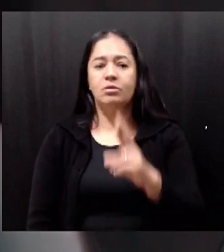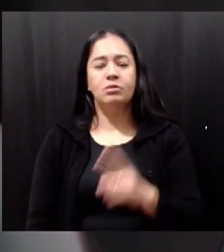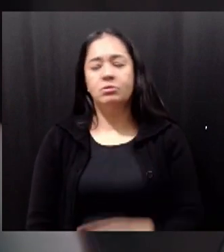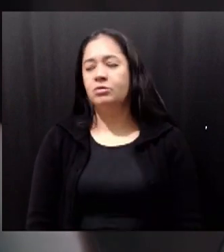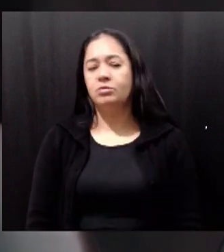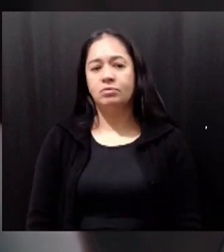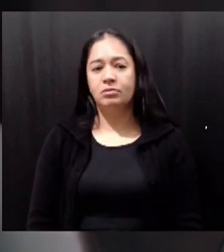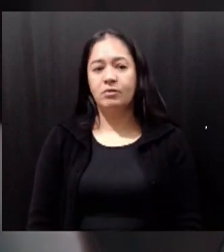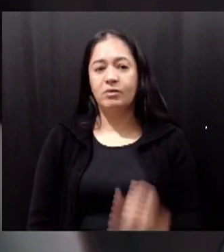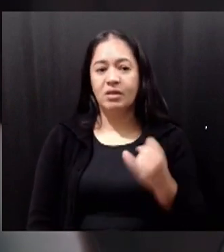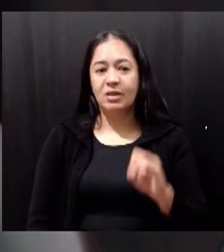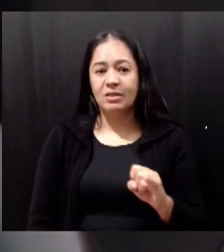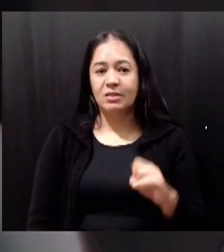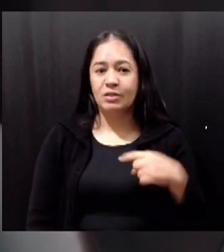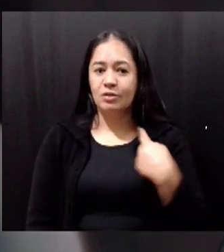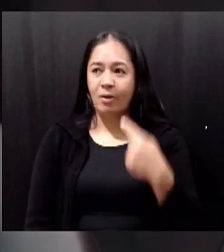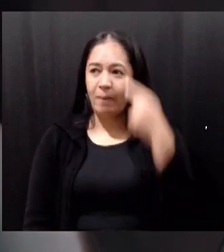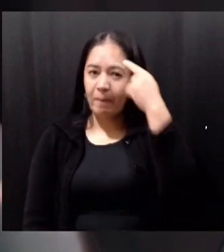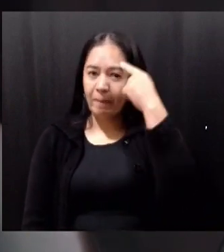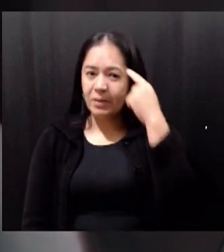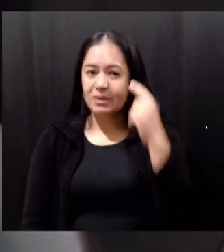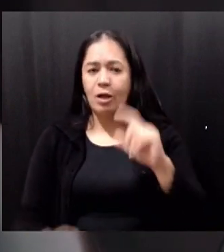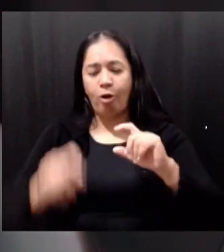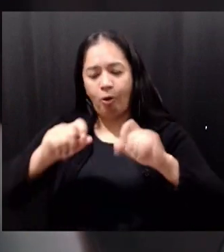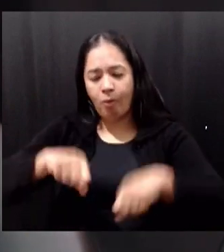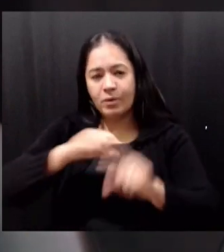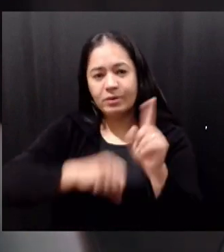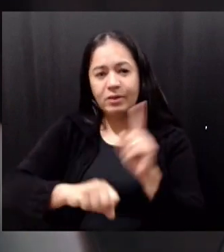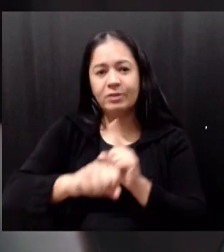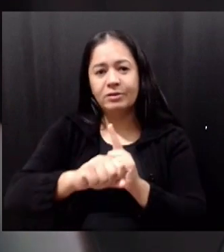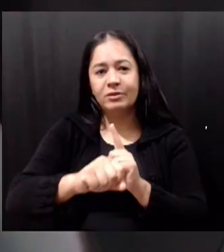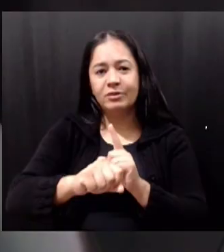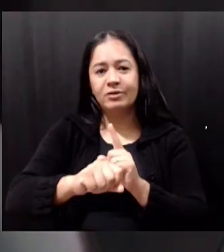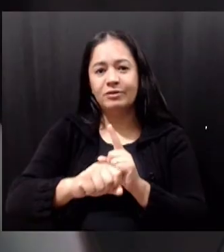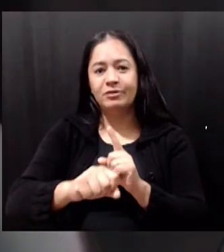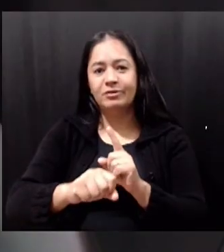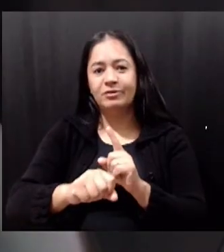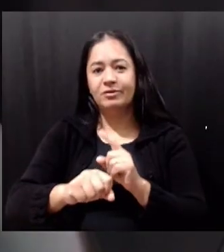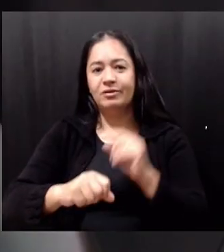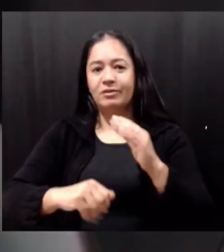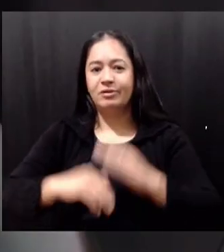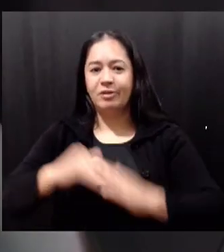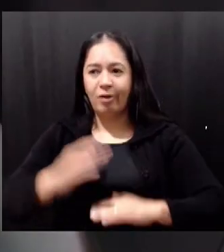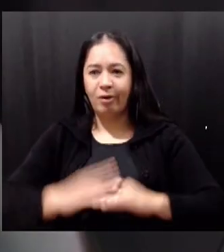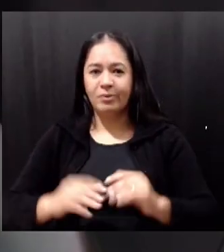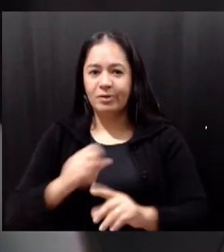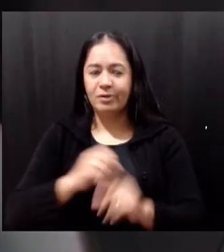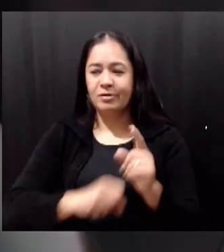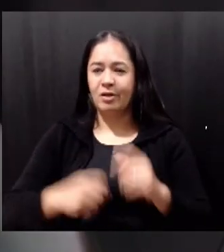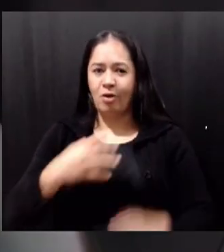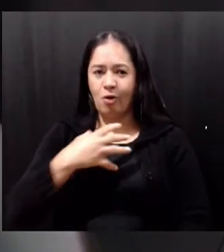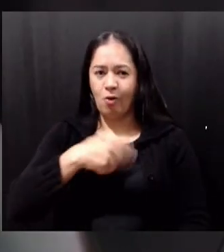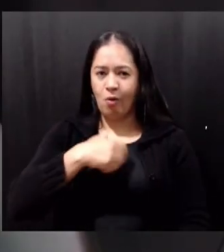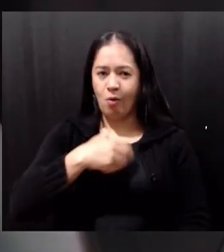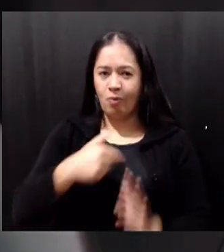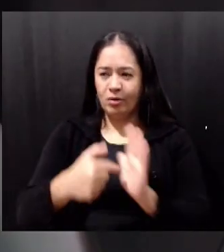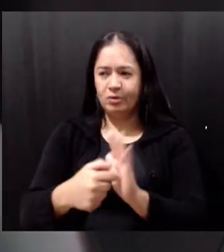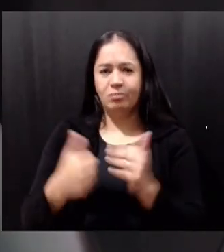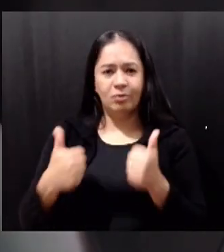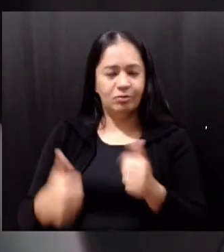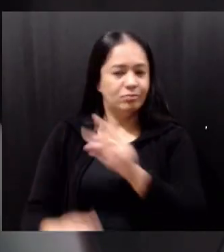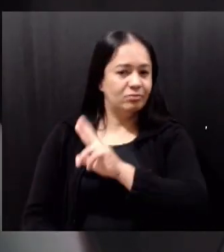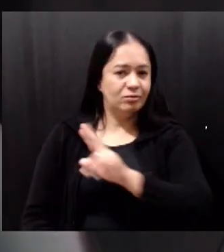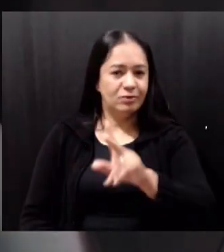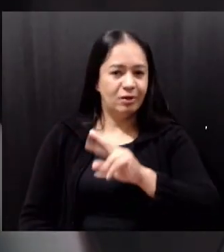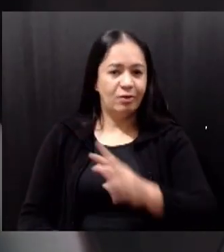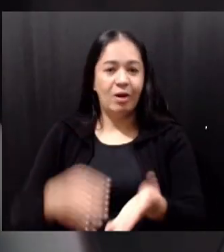pensar em competência social, em habilidade social, isso não é um comportamento desejado, né? Mas falta-se uma etiqueta do digital.